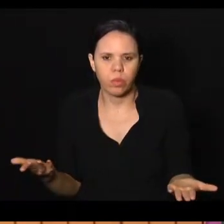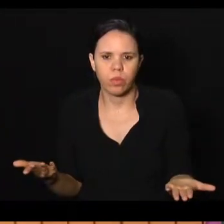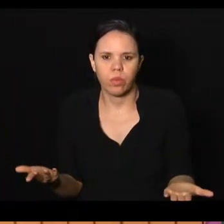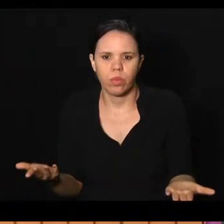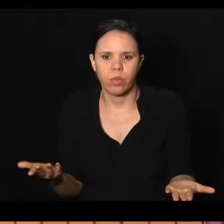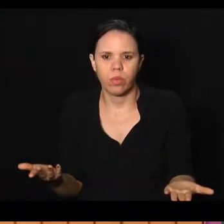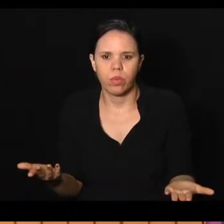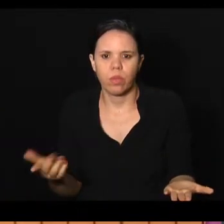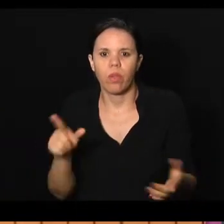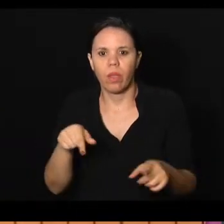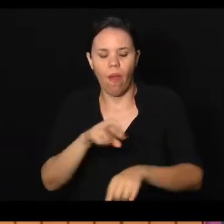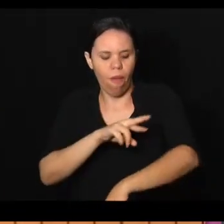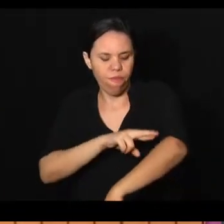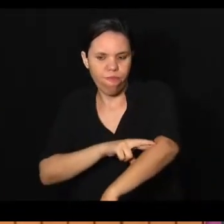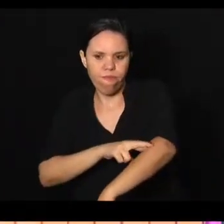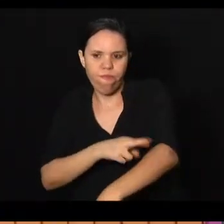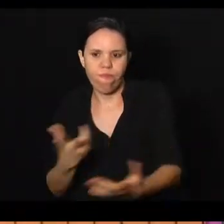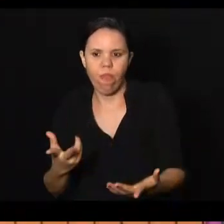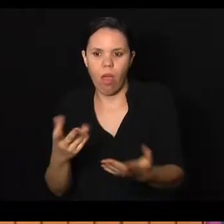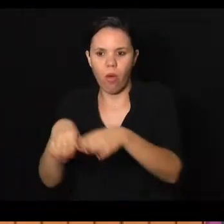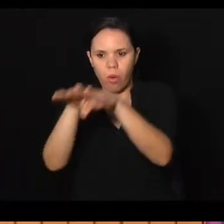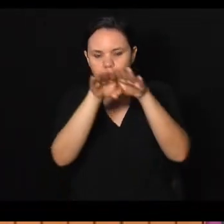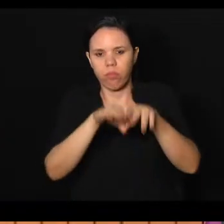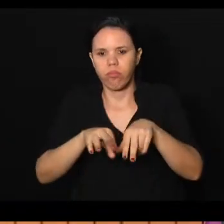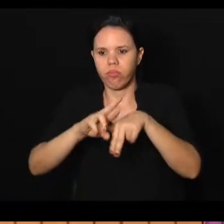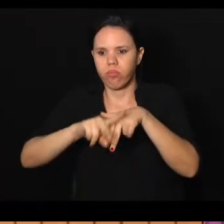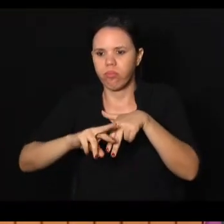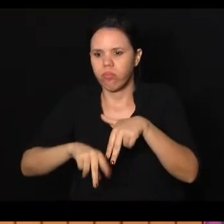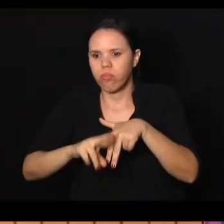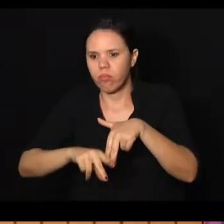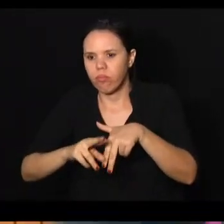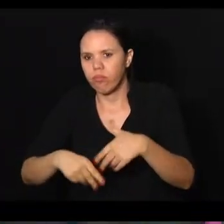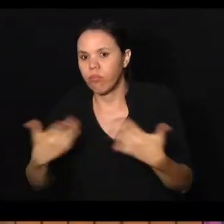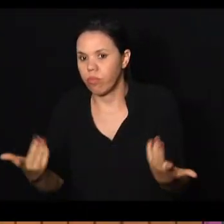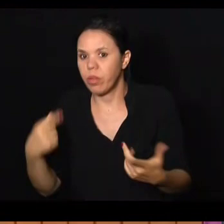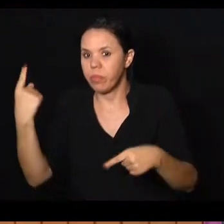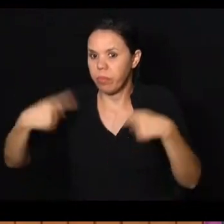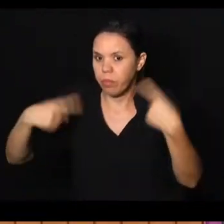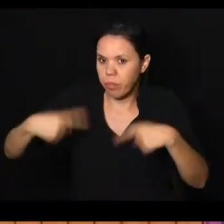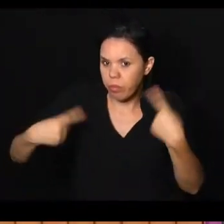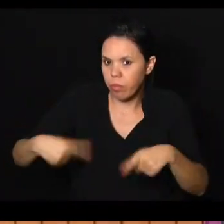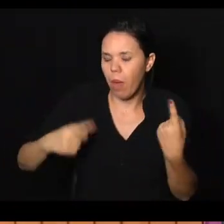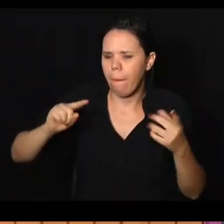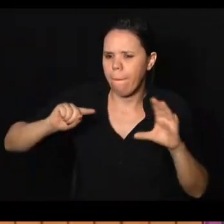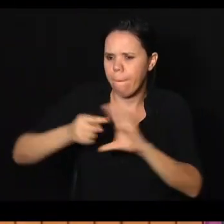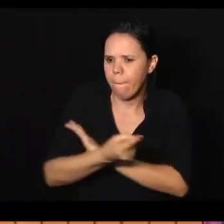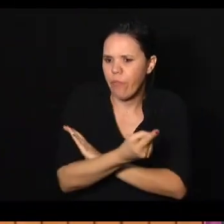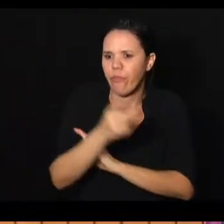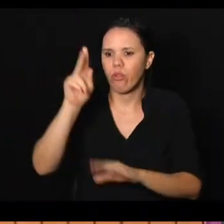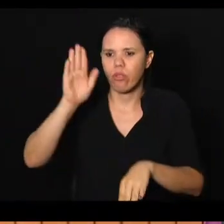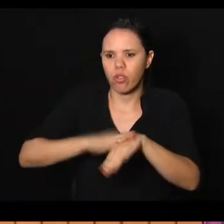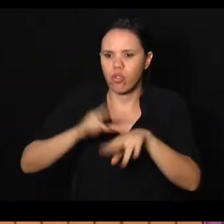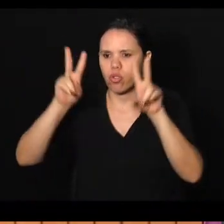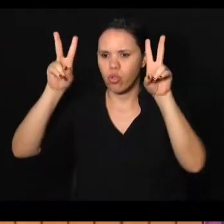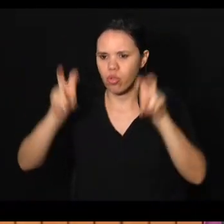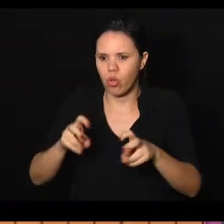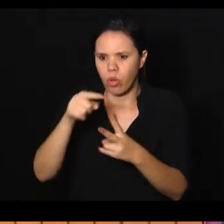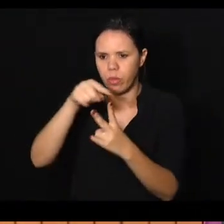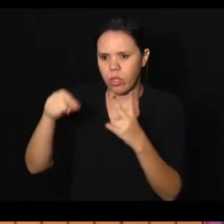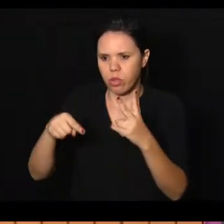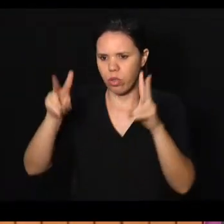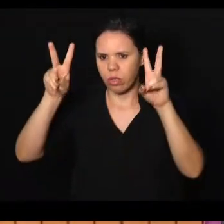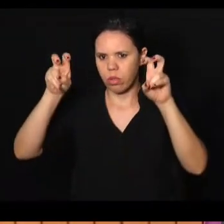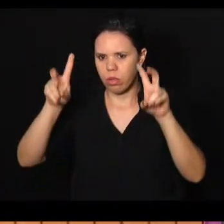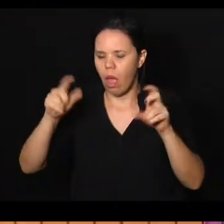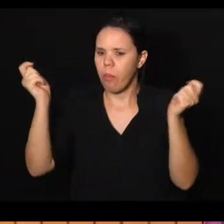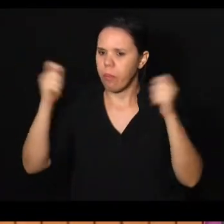o racismo e a igualdade de gênero. Nós precisamos fazer discussões profundas a respeito desses dois eixos para que